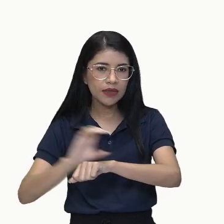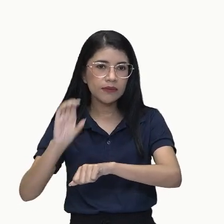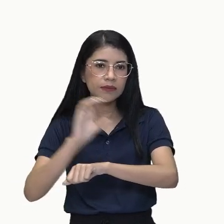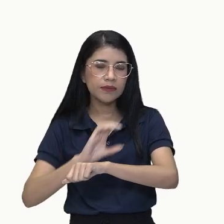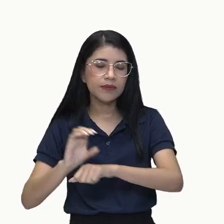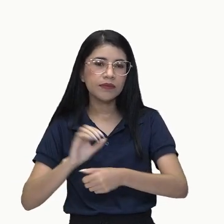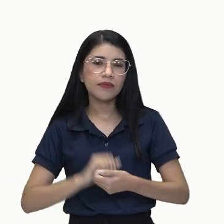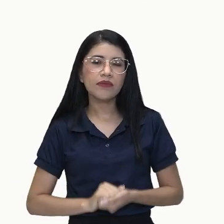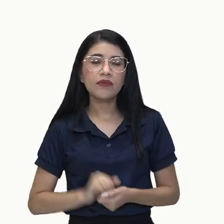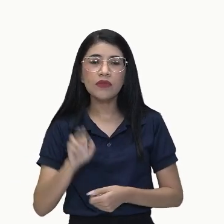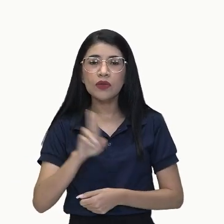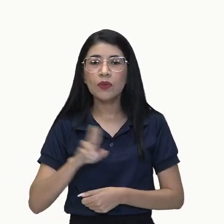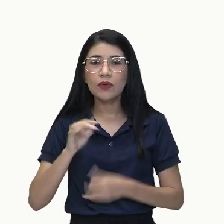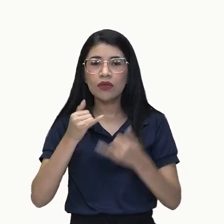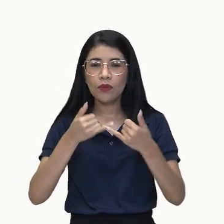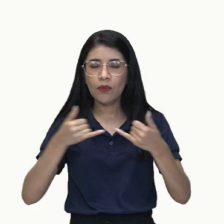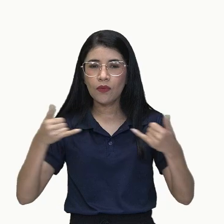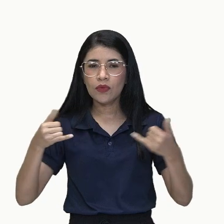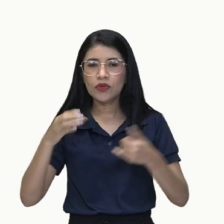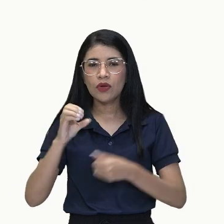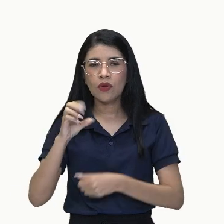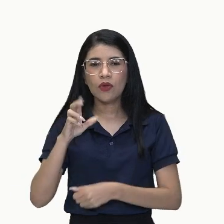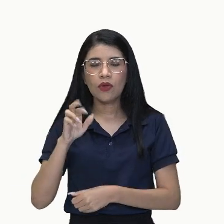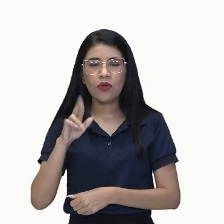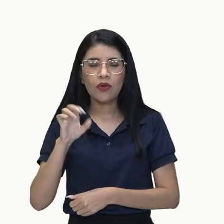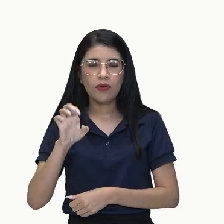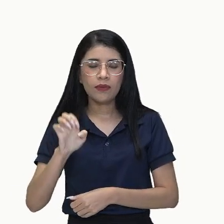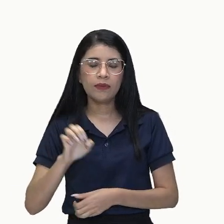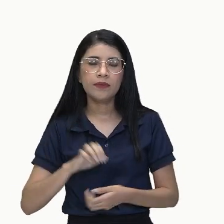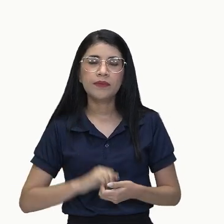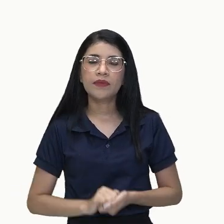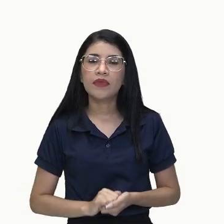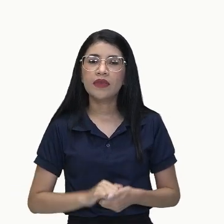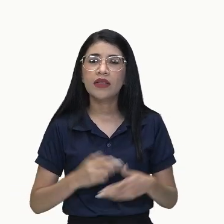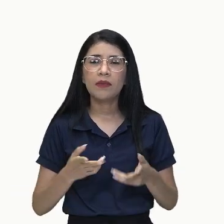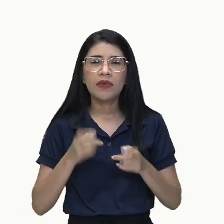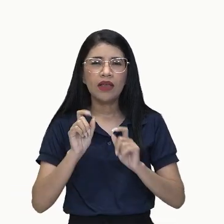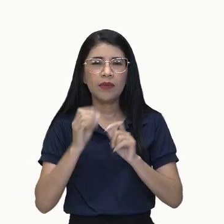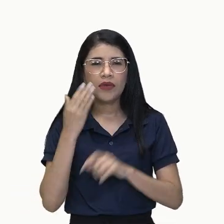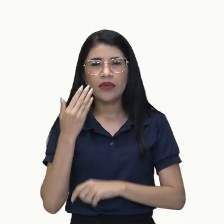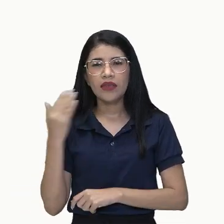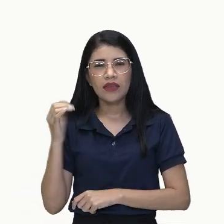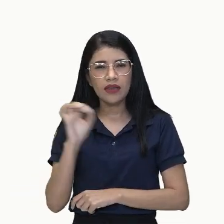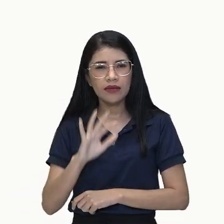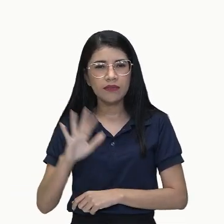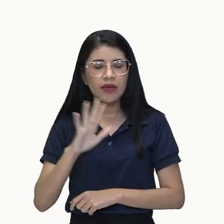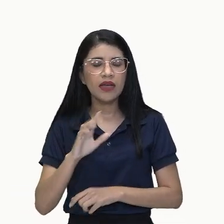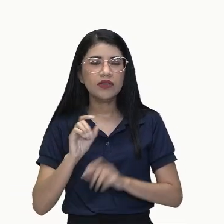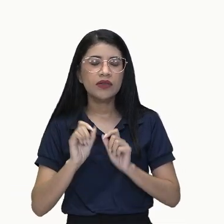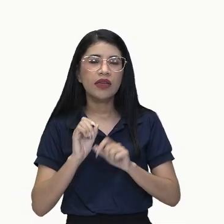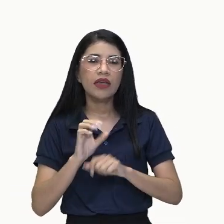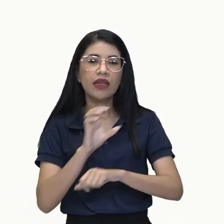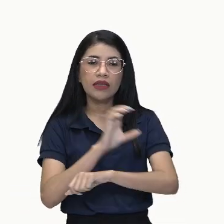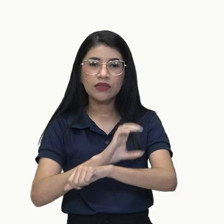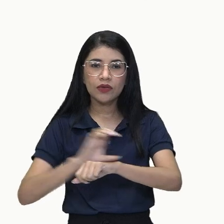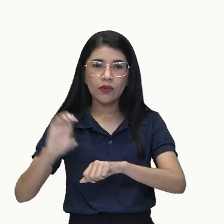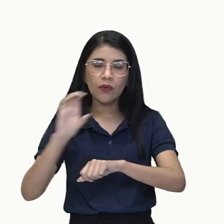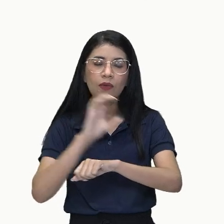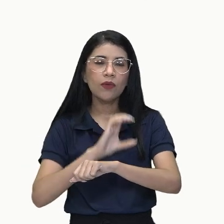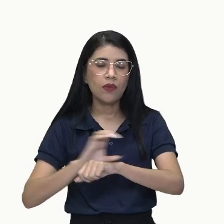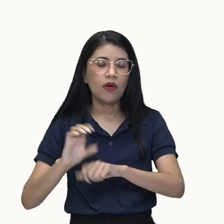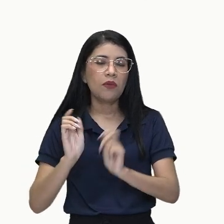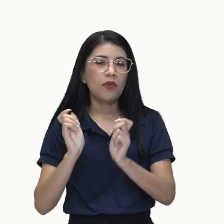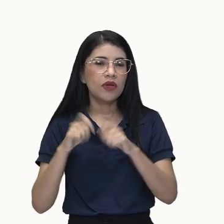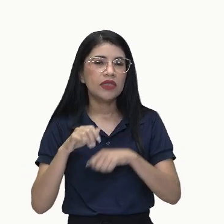quem? Com os fios de cobre. Vejam aí que eles são condutores, materiais que permitem